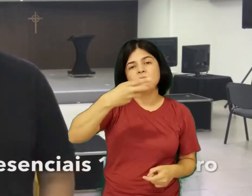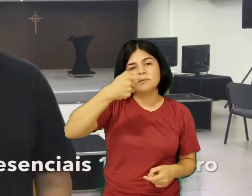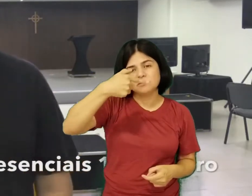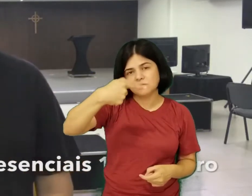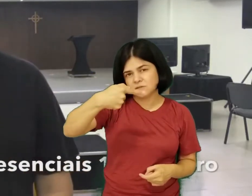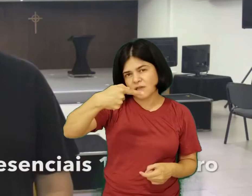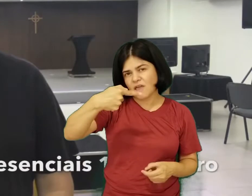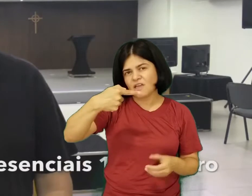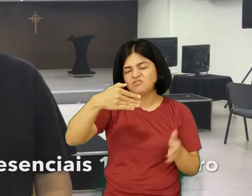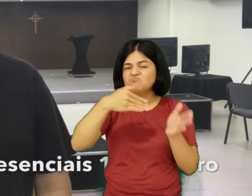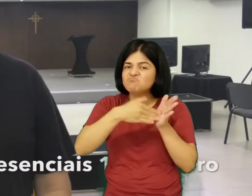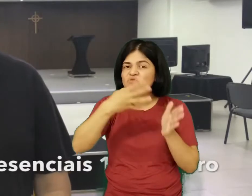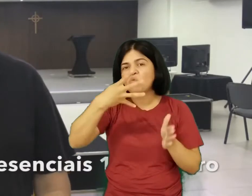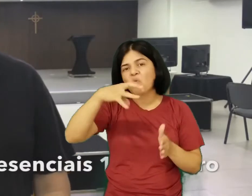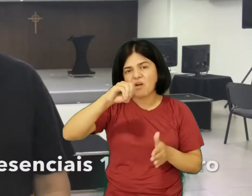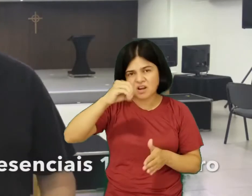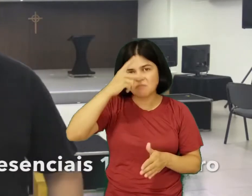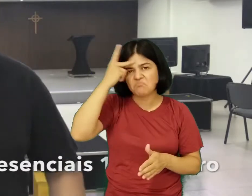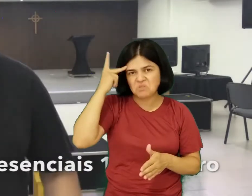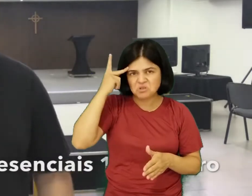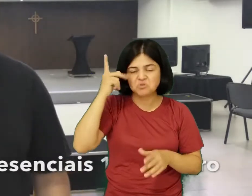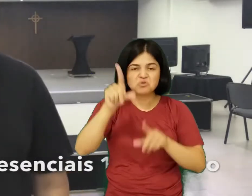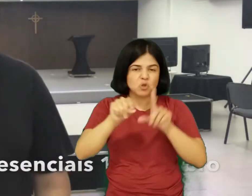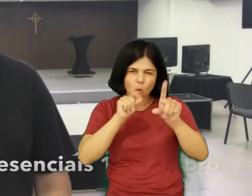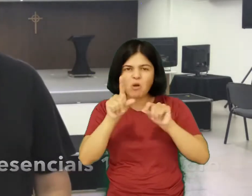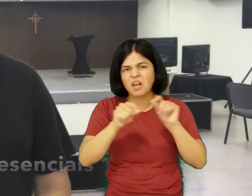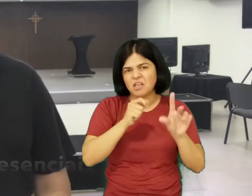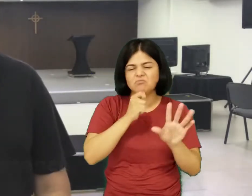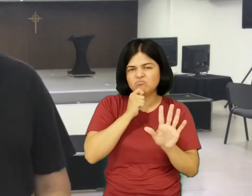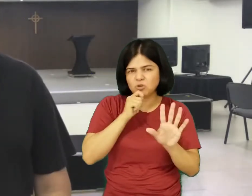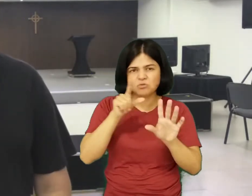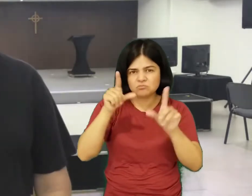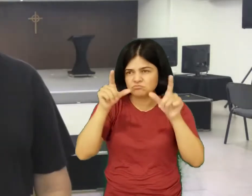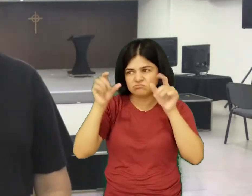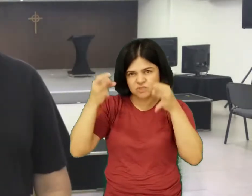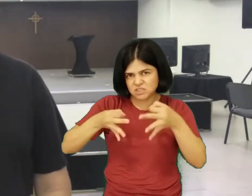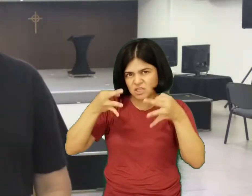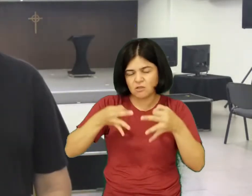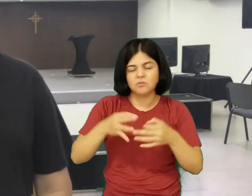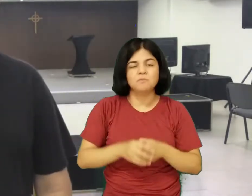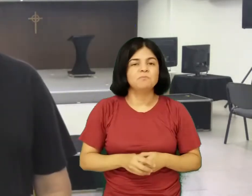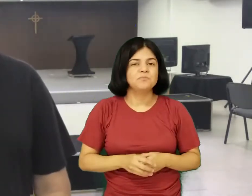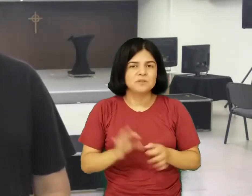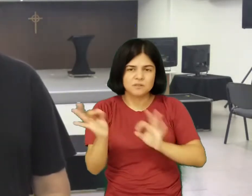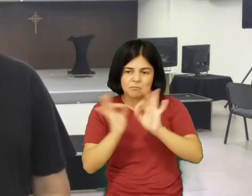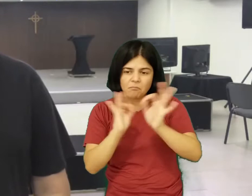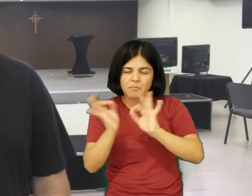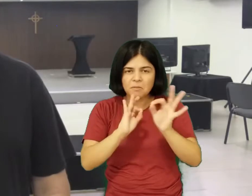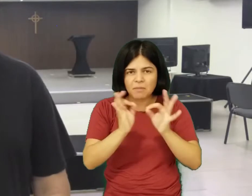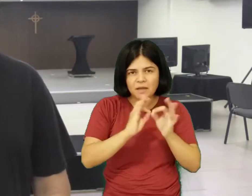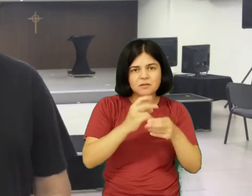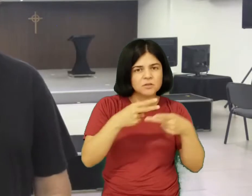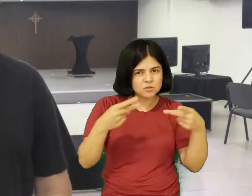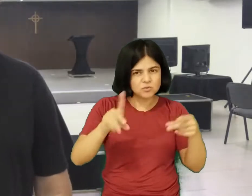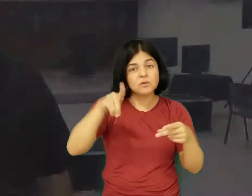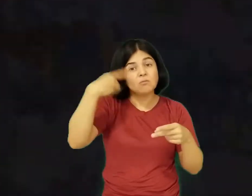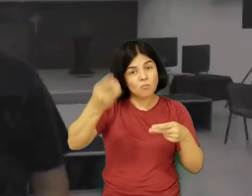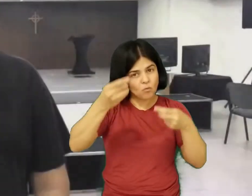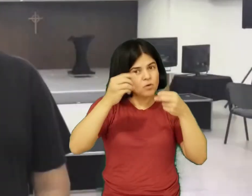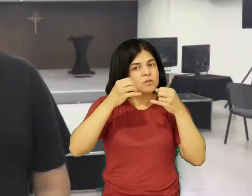40 pessoas. Nós estamos ainda definindo os espaços, esses últimos detalhes a gente dará um pouco mais adiante para